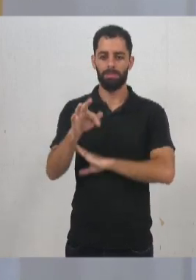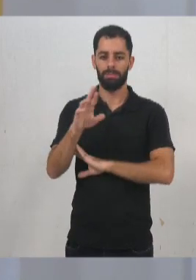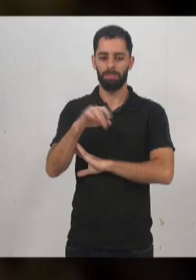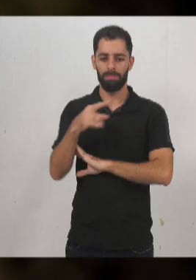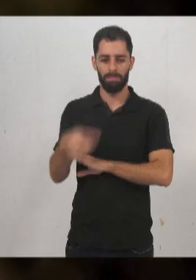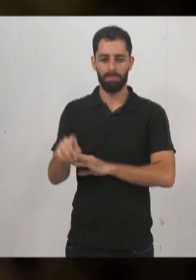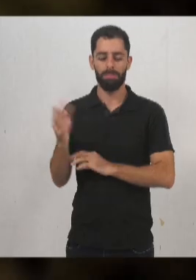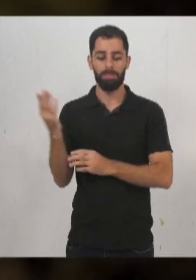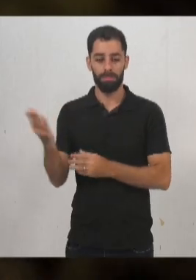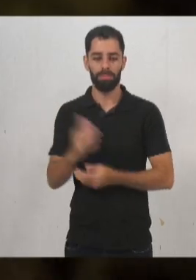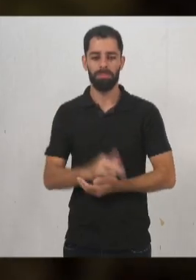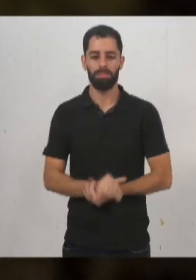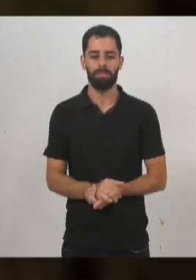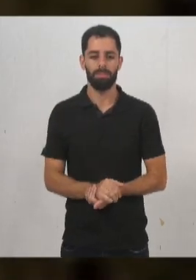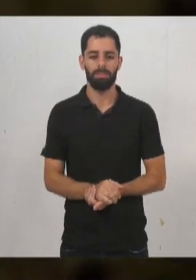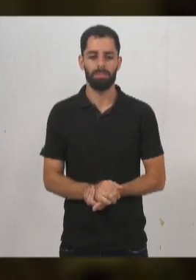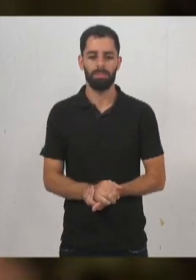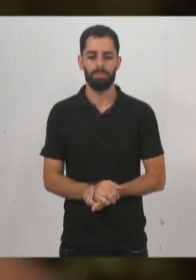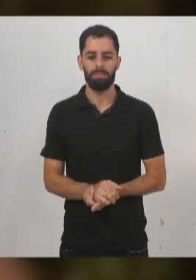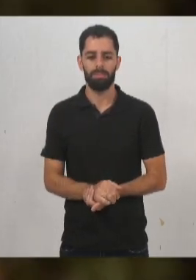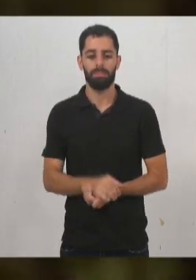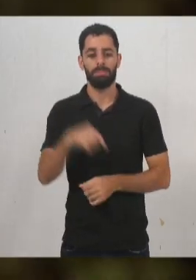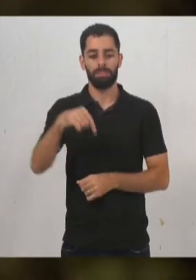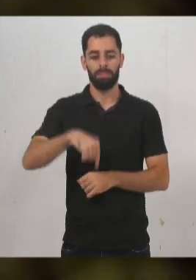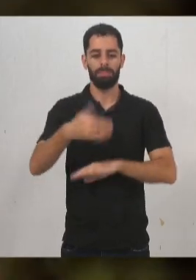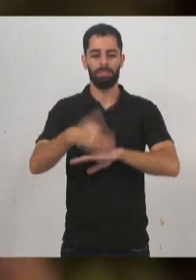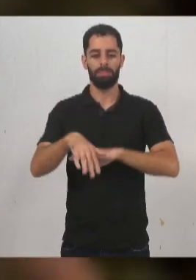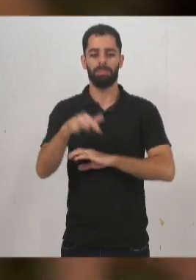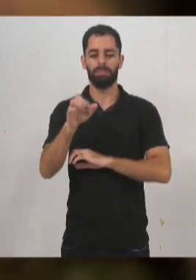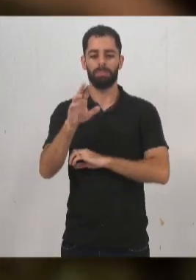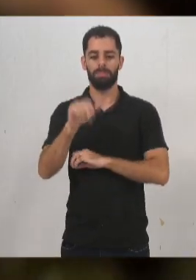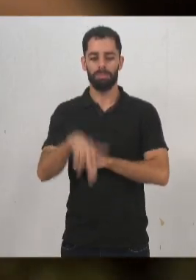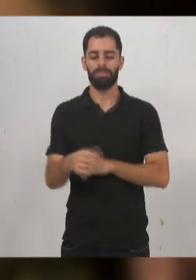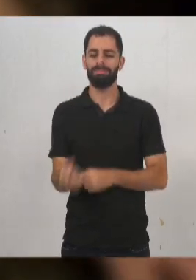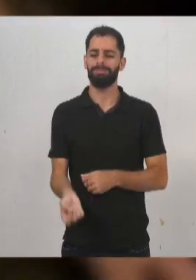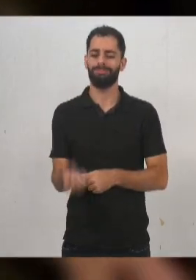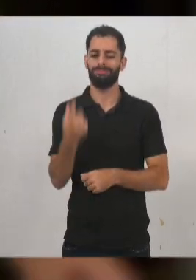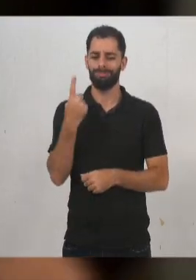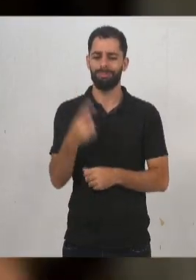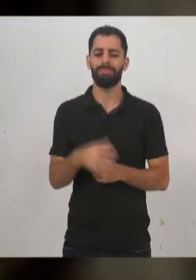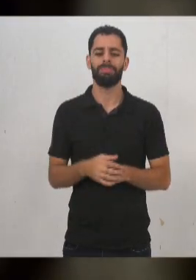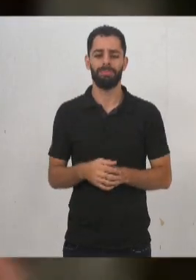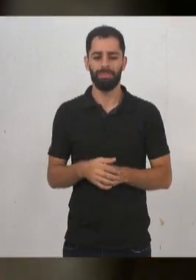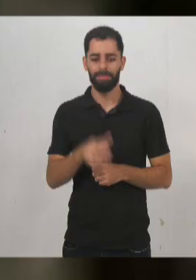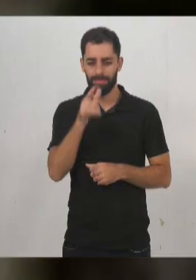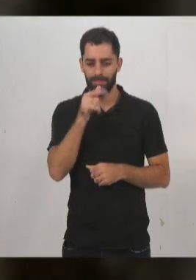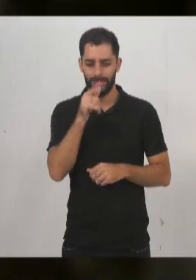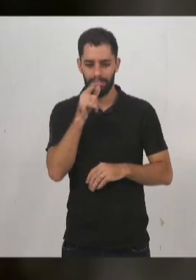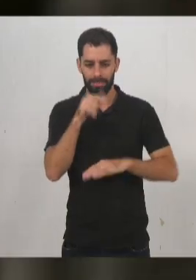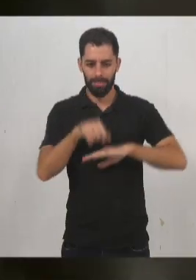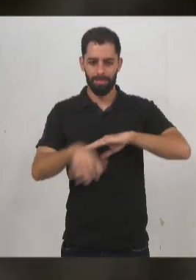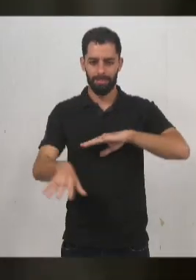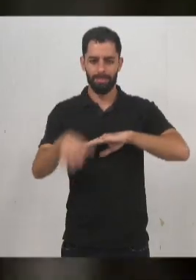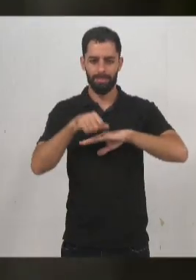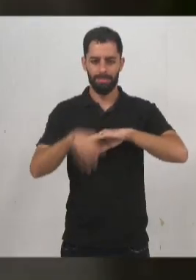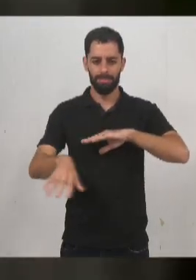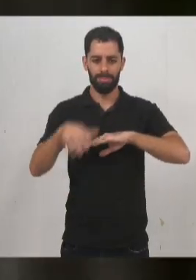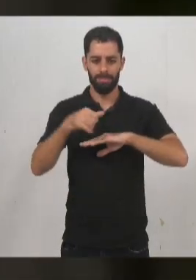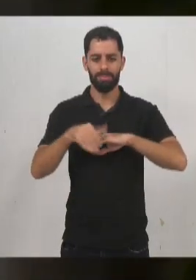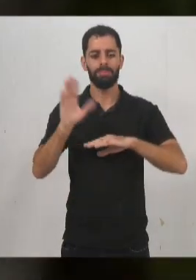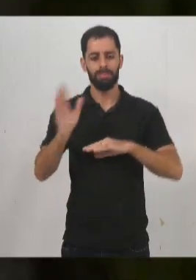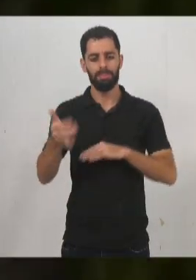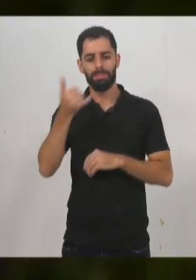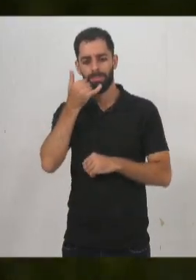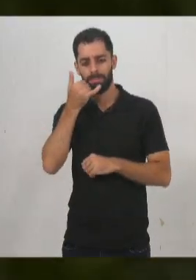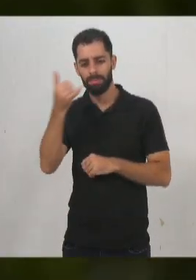Miller Olha aí tô aqui na rua FR Miller enquanto falta água na casa de muitas pessoas Olha aí o vazamento já entrei em contato com